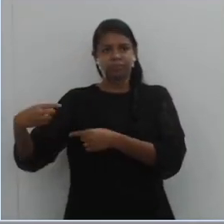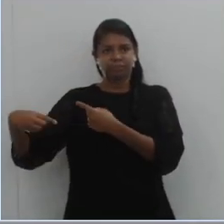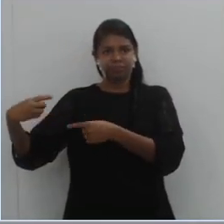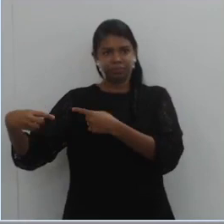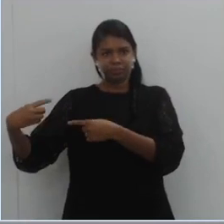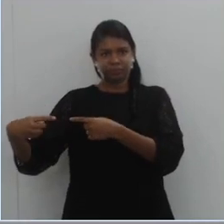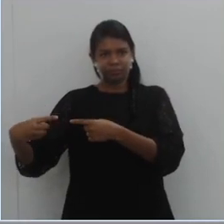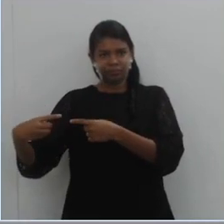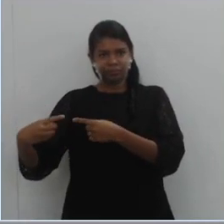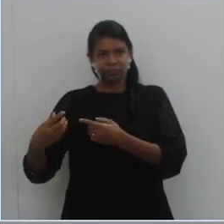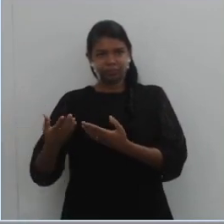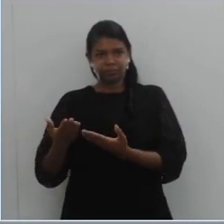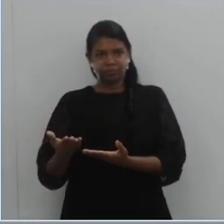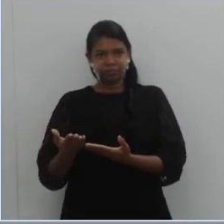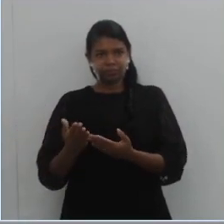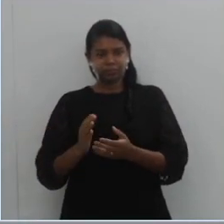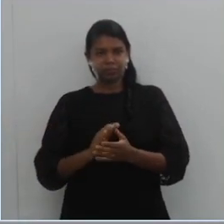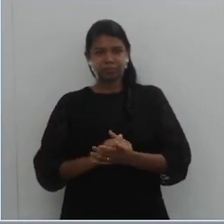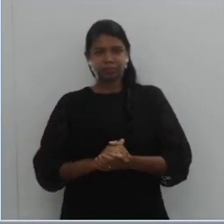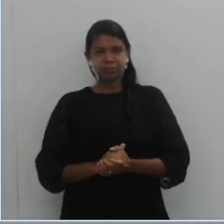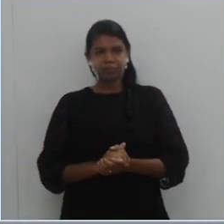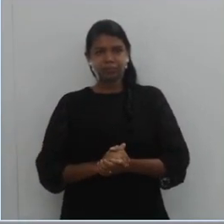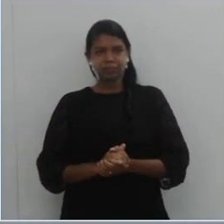embaixo, ela era